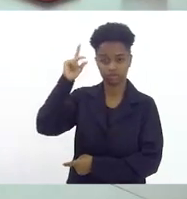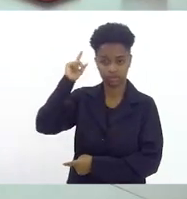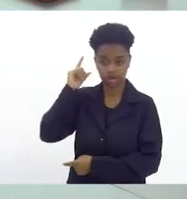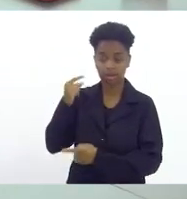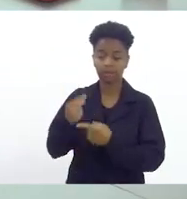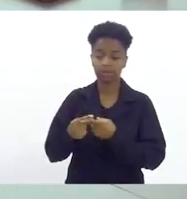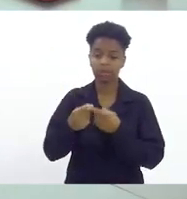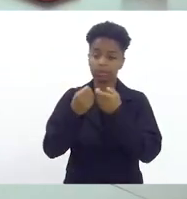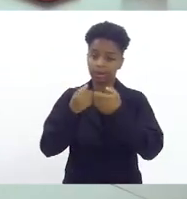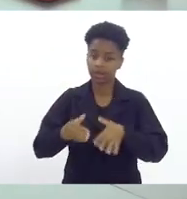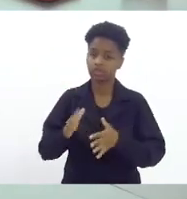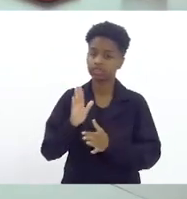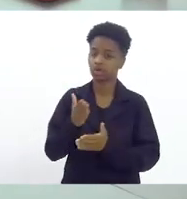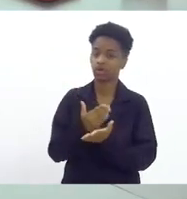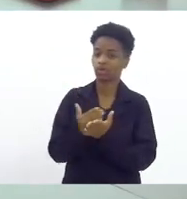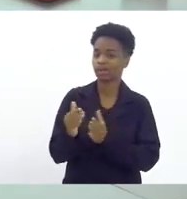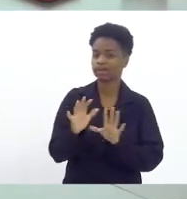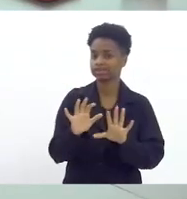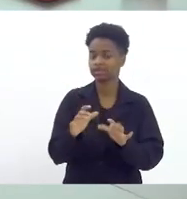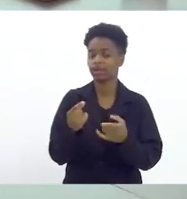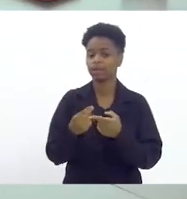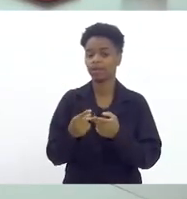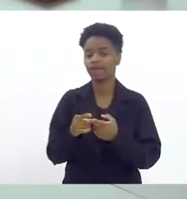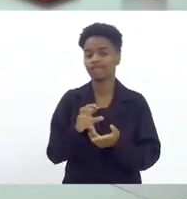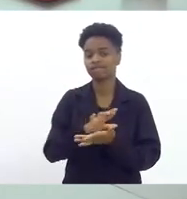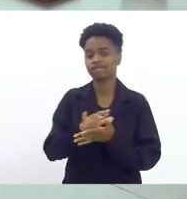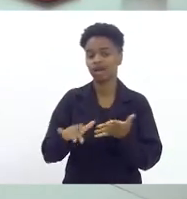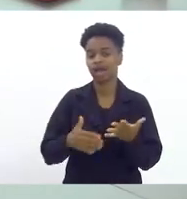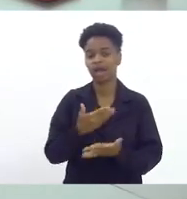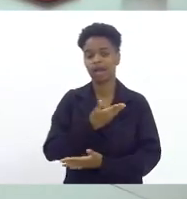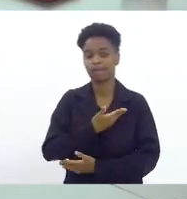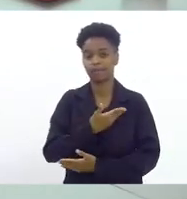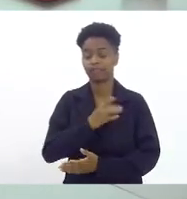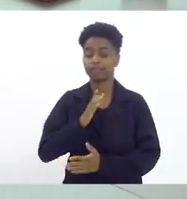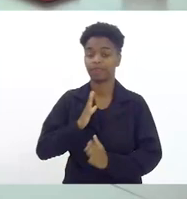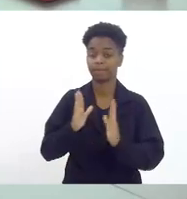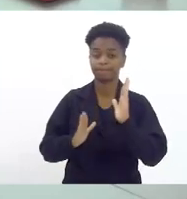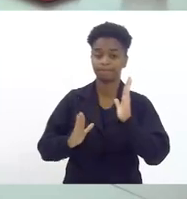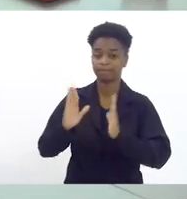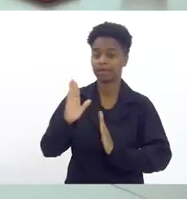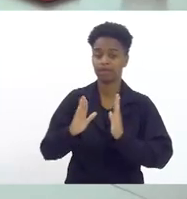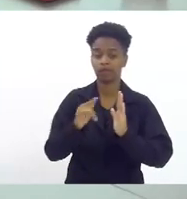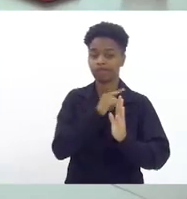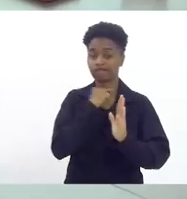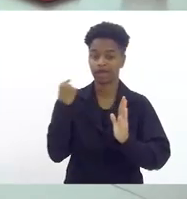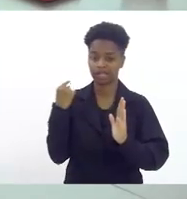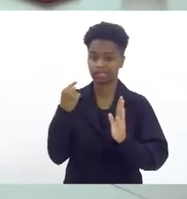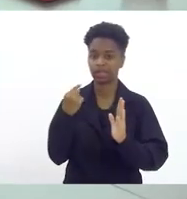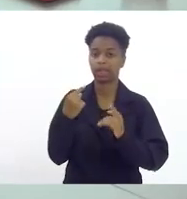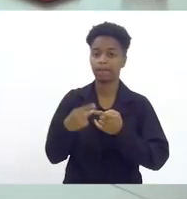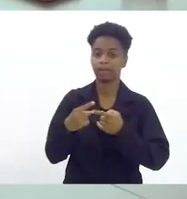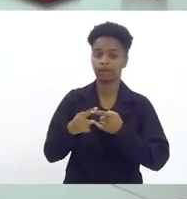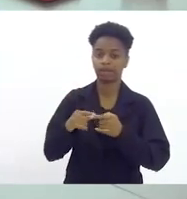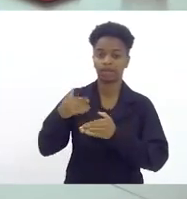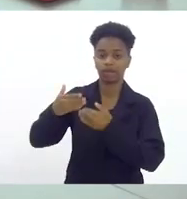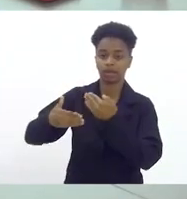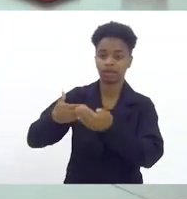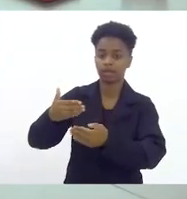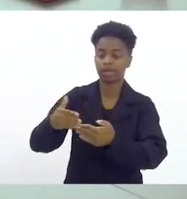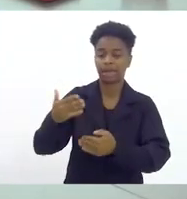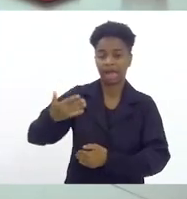já começa aí muitos dos nossos colegas tem prazo de validade quando vão se tornando